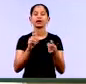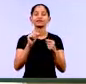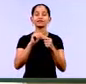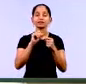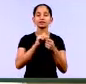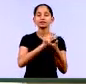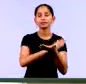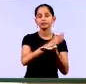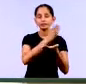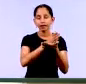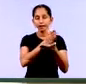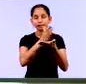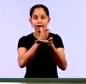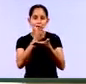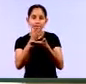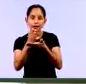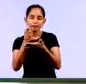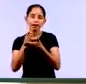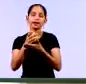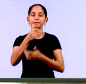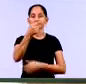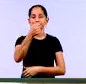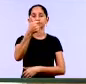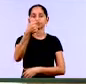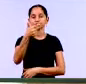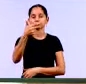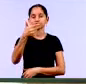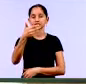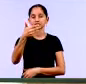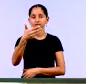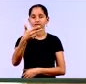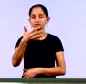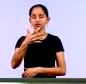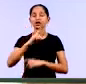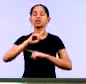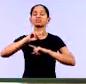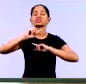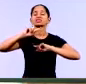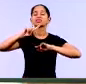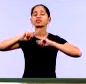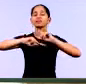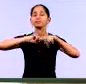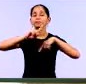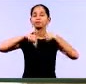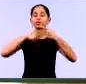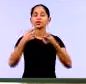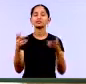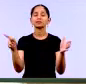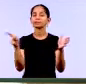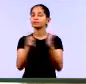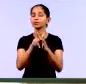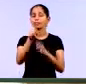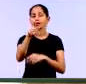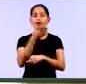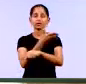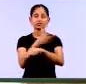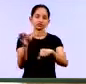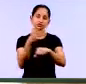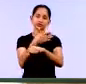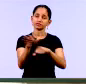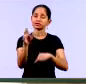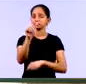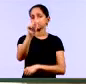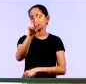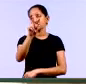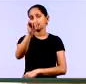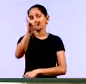referente a essas dúvidas do questionamento da atividade do AVA, nós vamos encaminhar, né, na própria atividade,